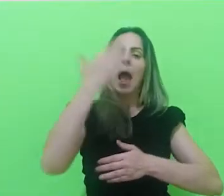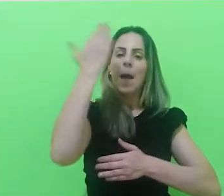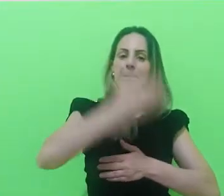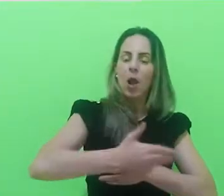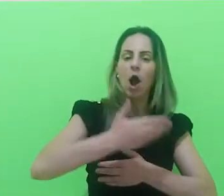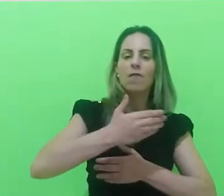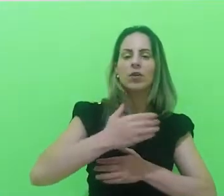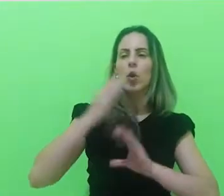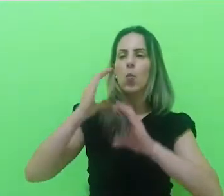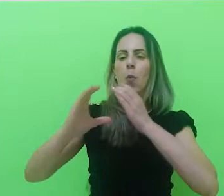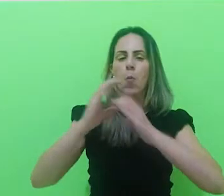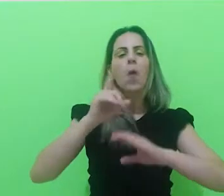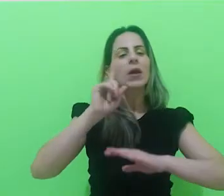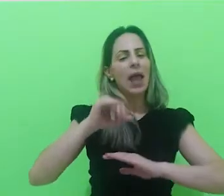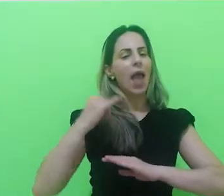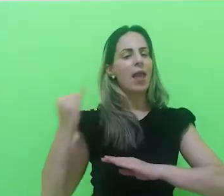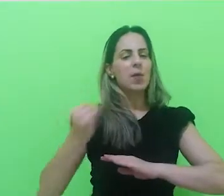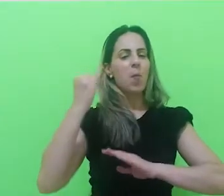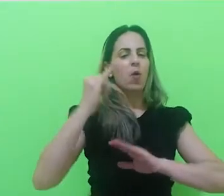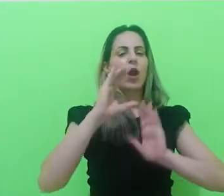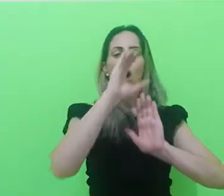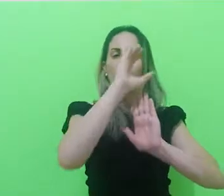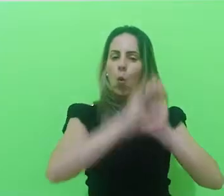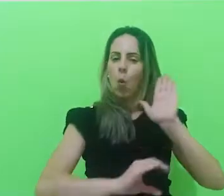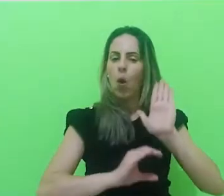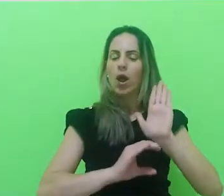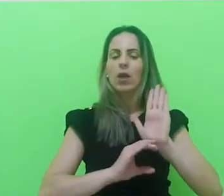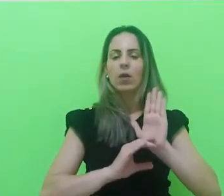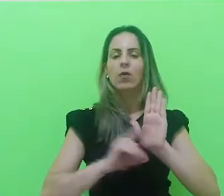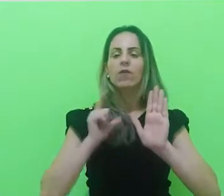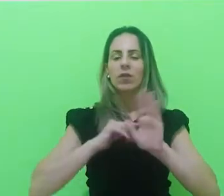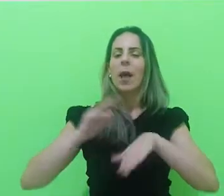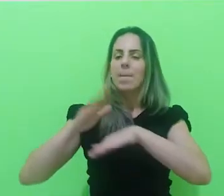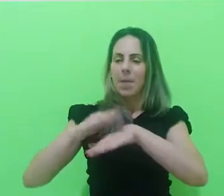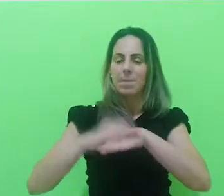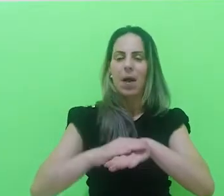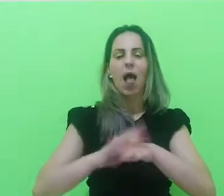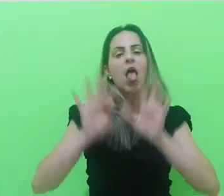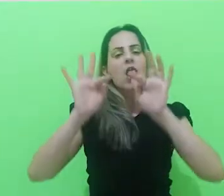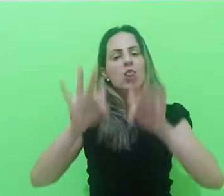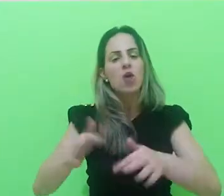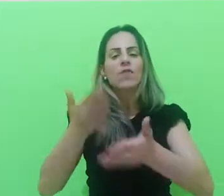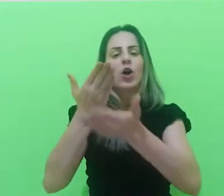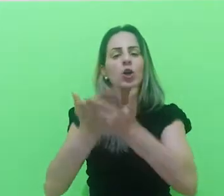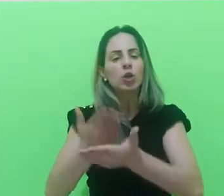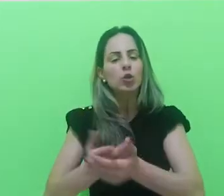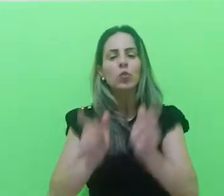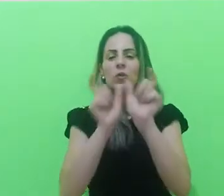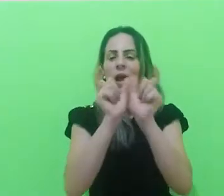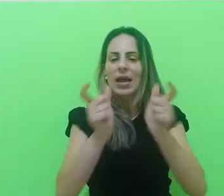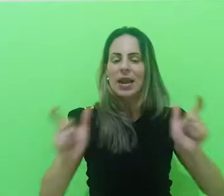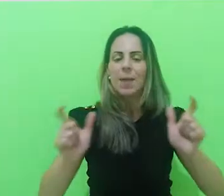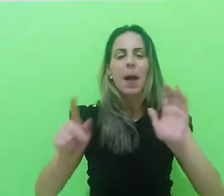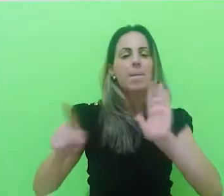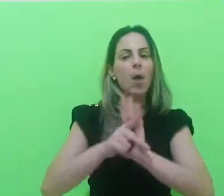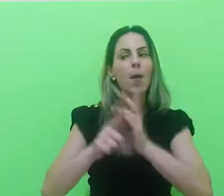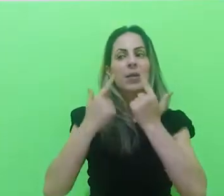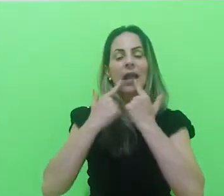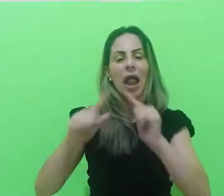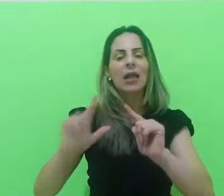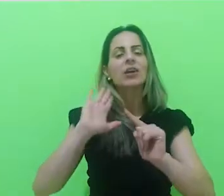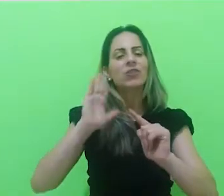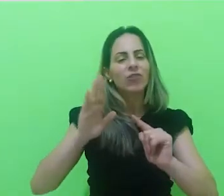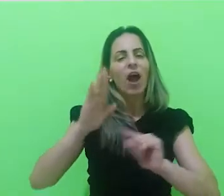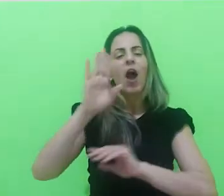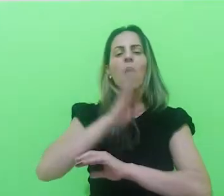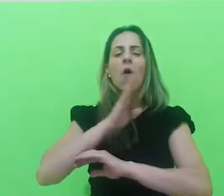ser muito importante no seu currículo, faça e depois, lá no final, estude as nomenclaturas gramaticais, porque você já vai estar fluente,